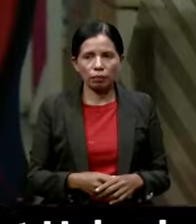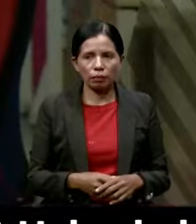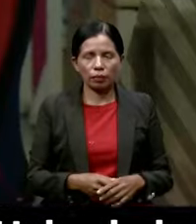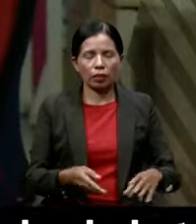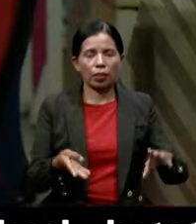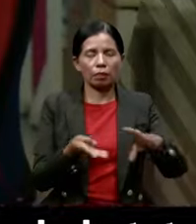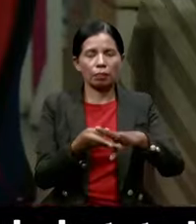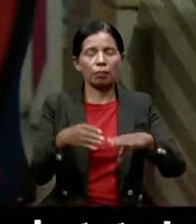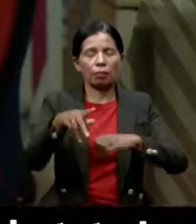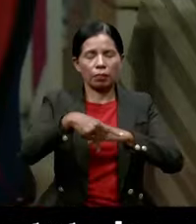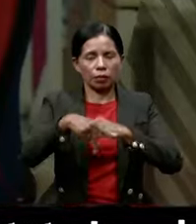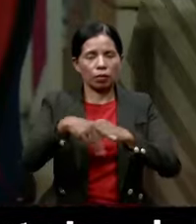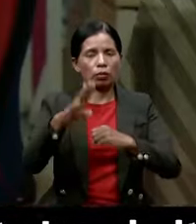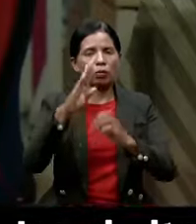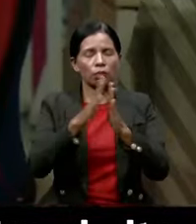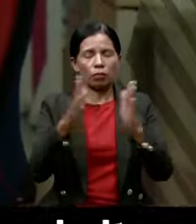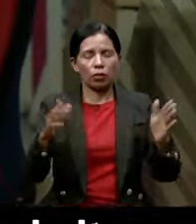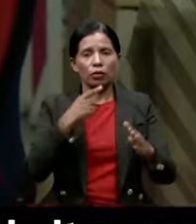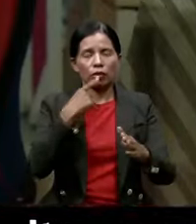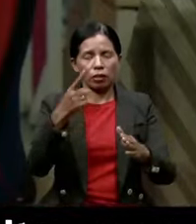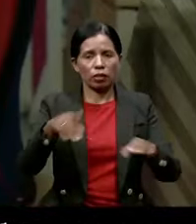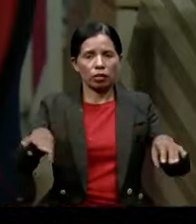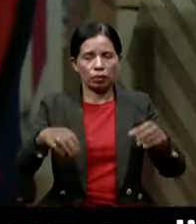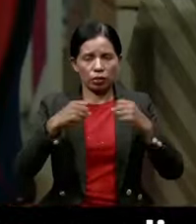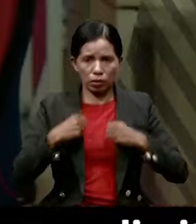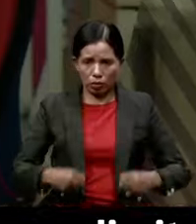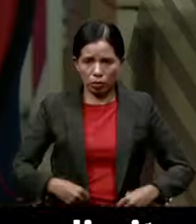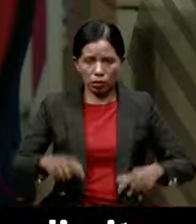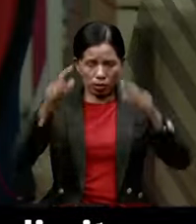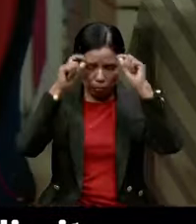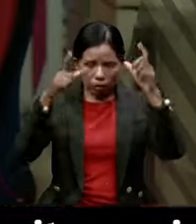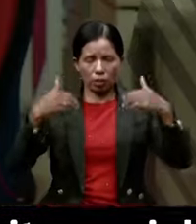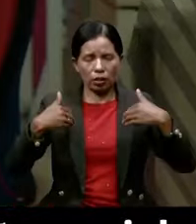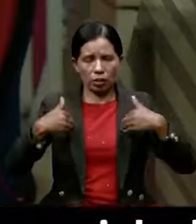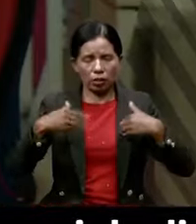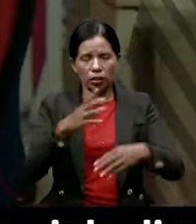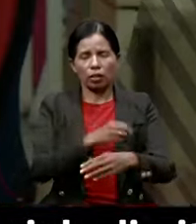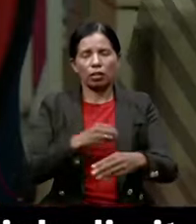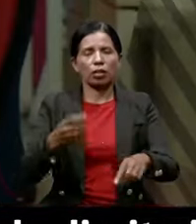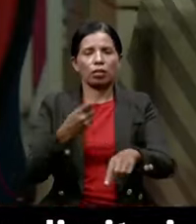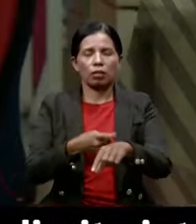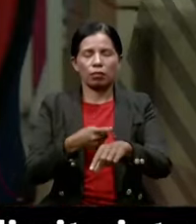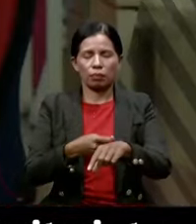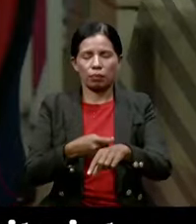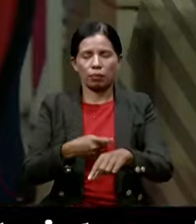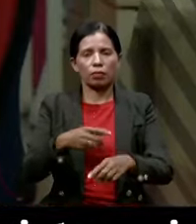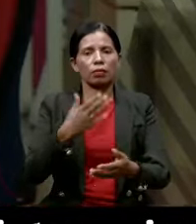Bancada oposição considera sistema saúde Timor-Leste e uma situação agonia.